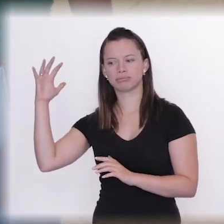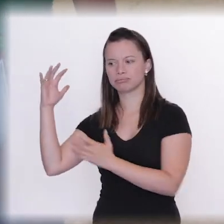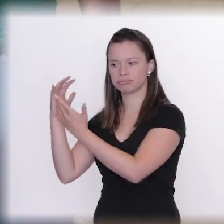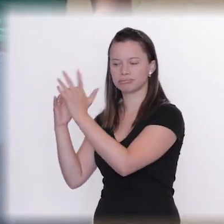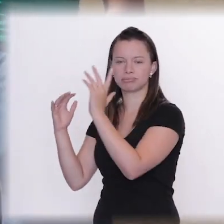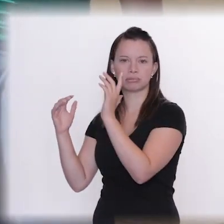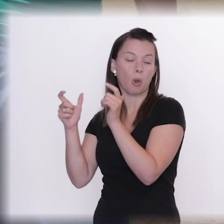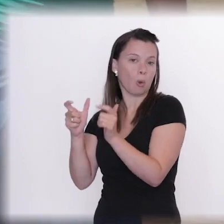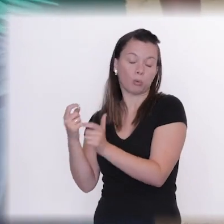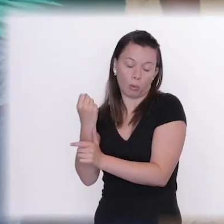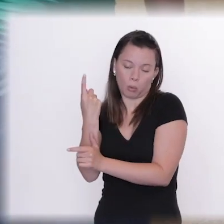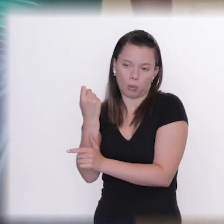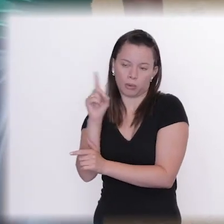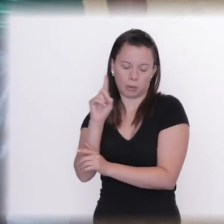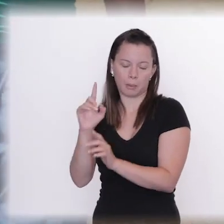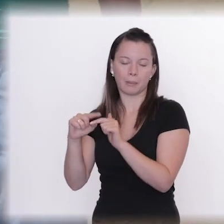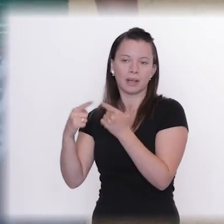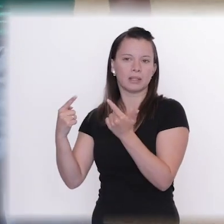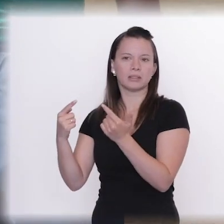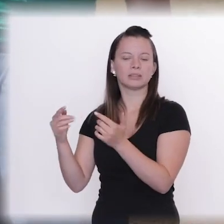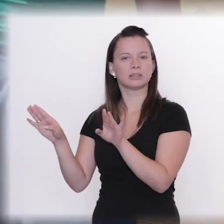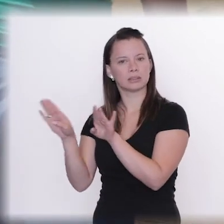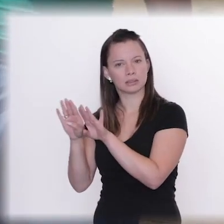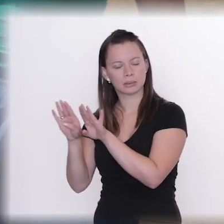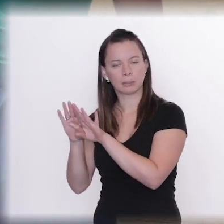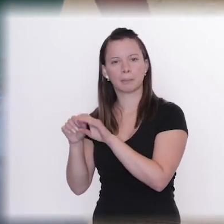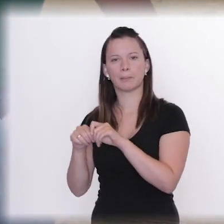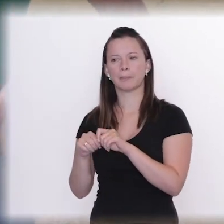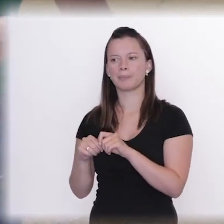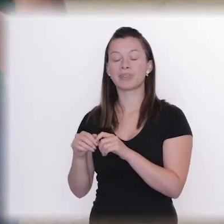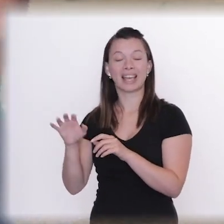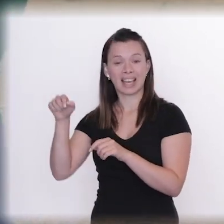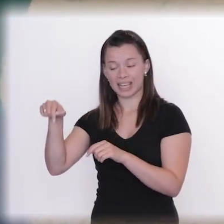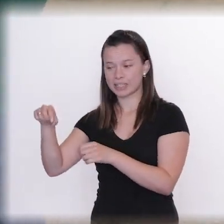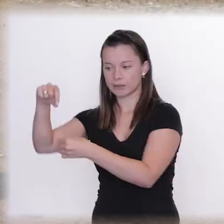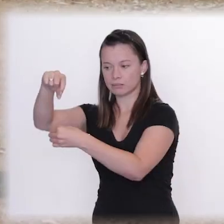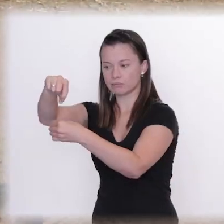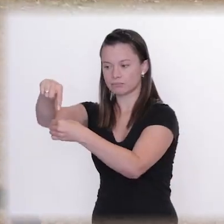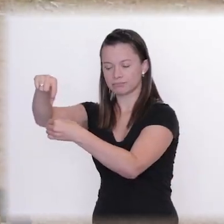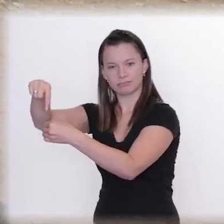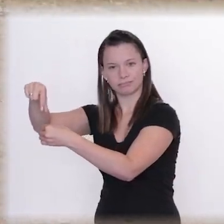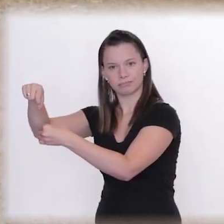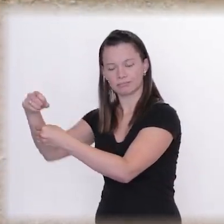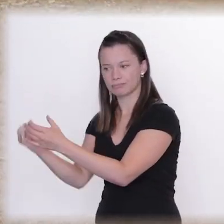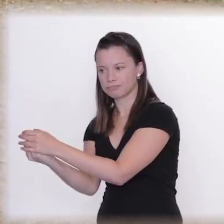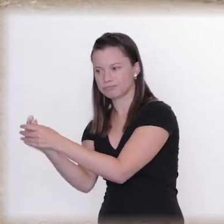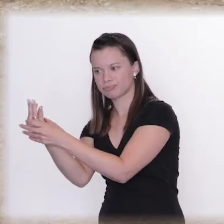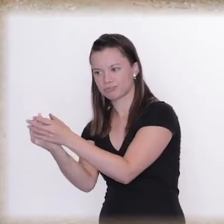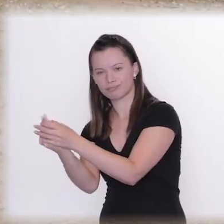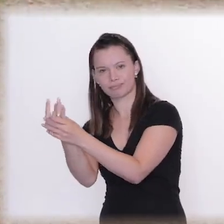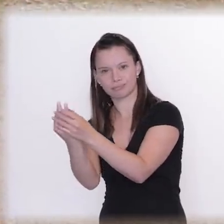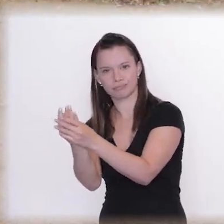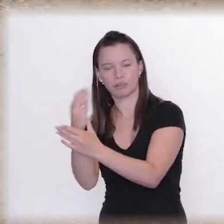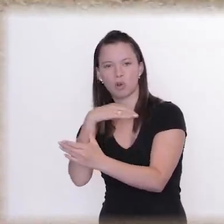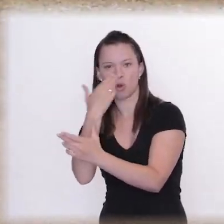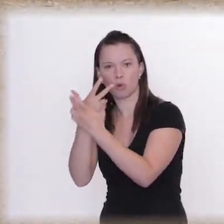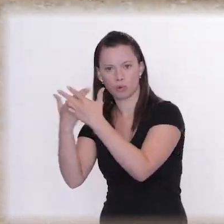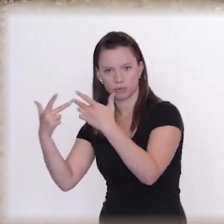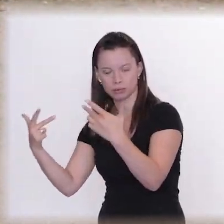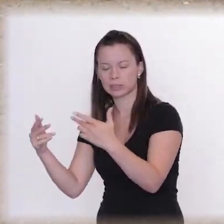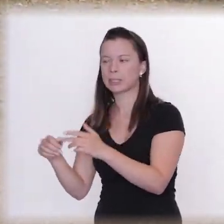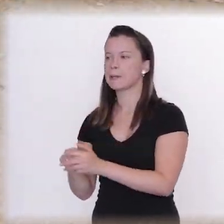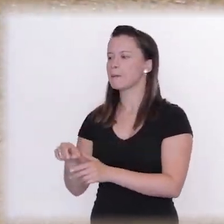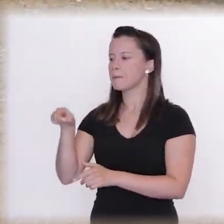né? Não era o único, mas era um produtor de hortifruti granjeiros, que por meio do trem, né, o trem que